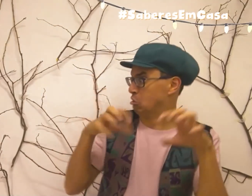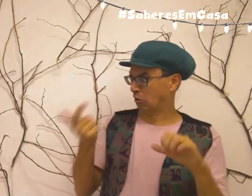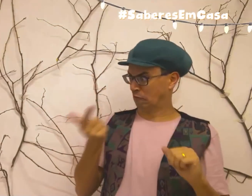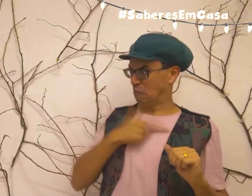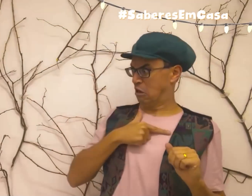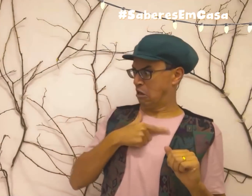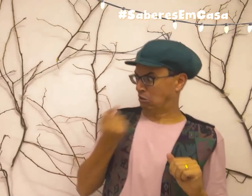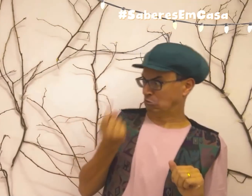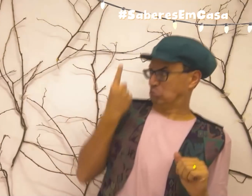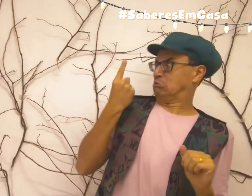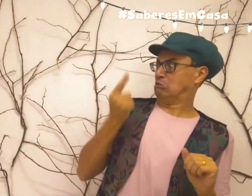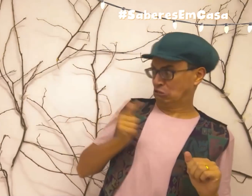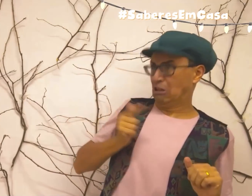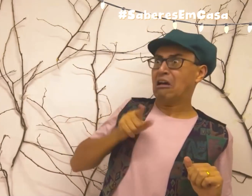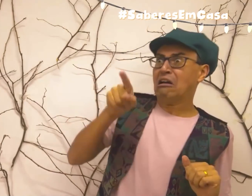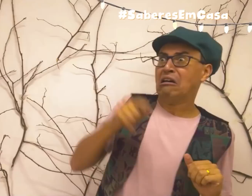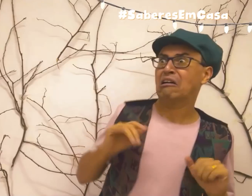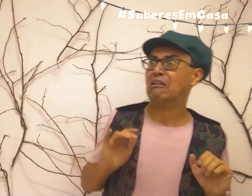medonho."